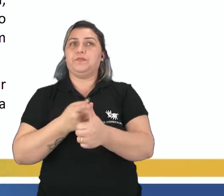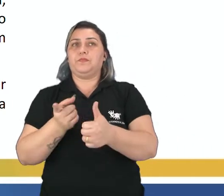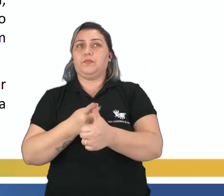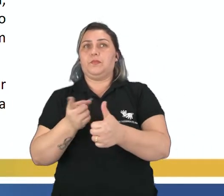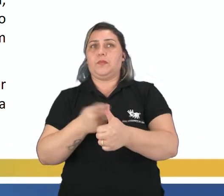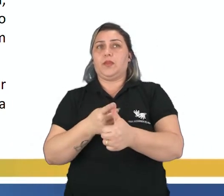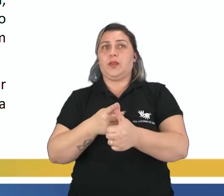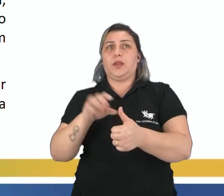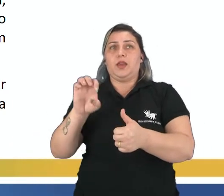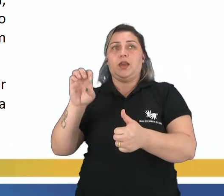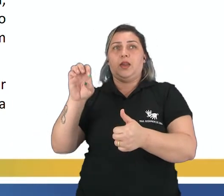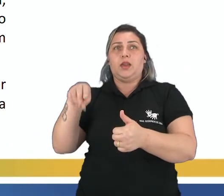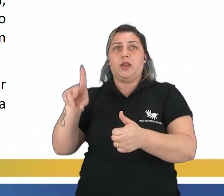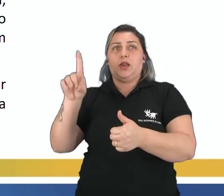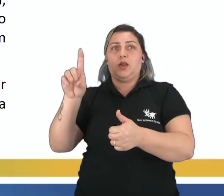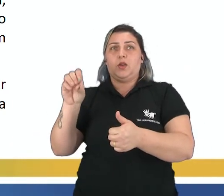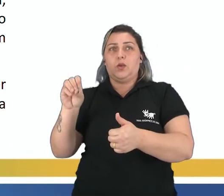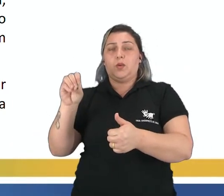Primeira, componente